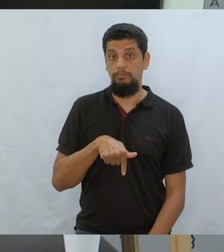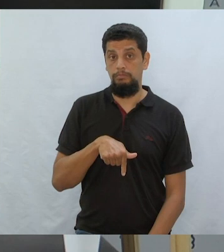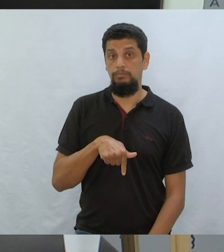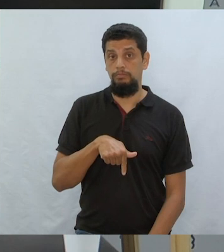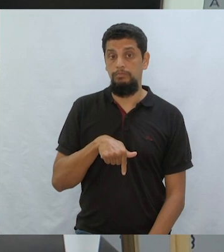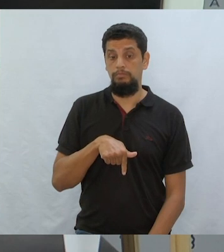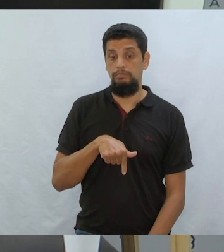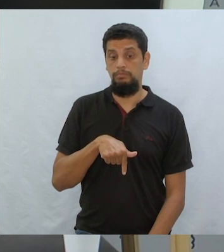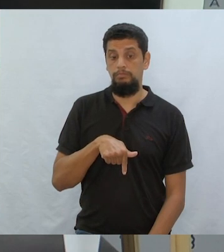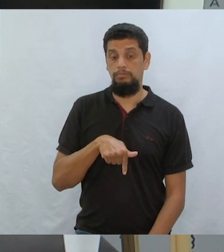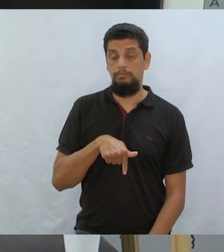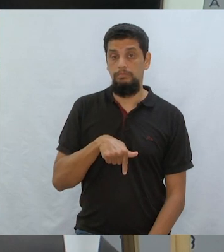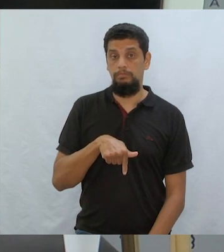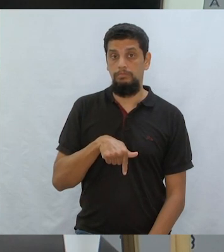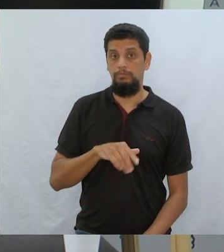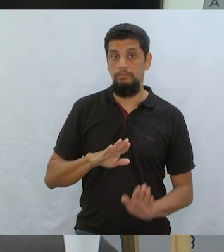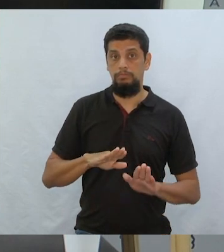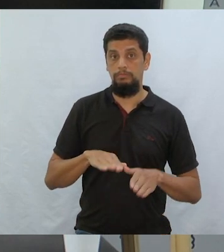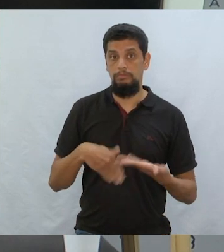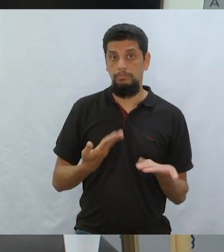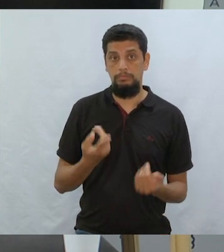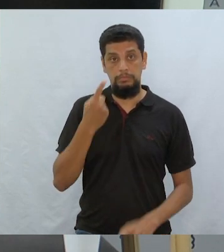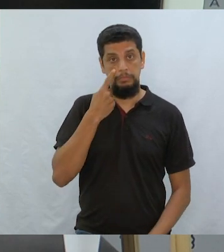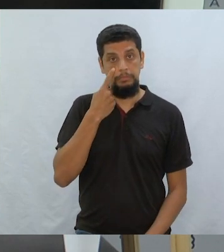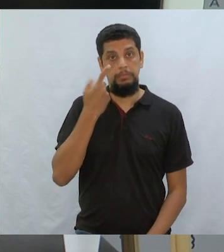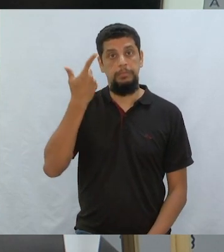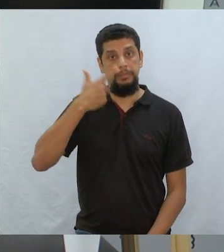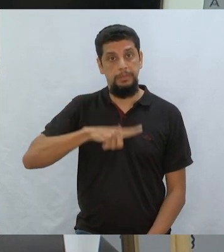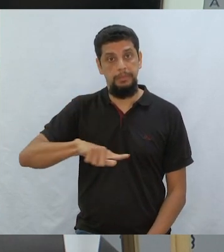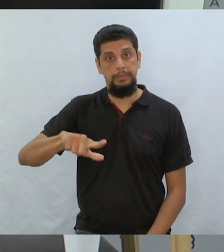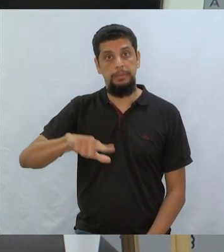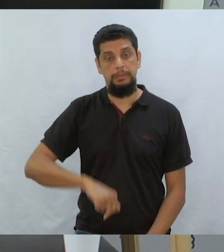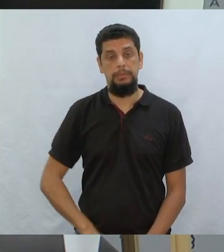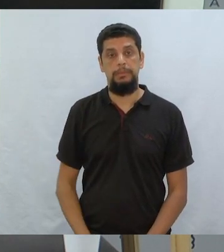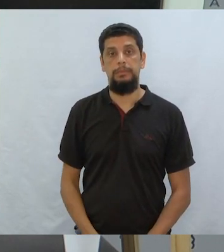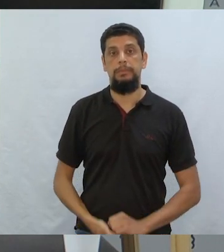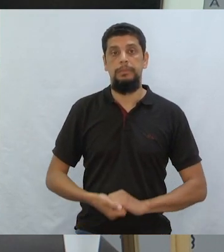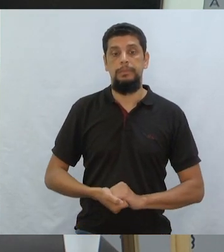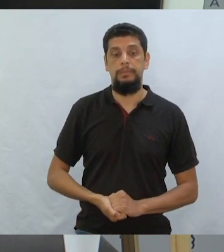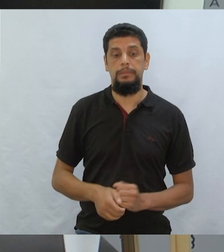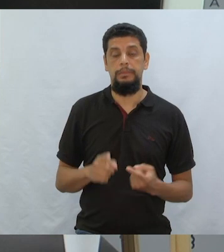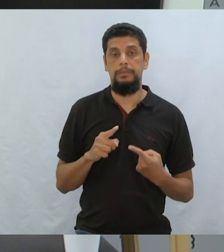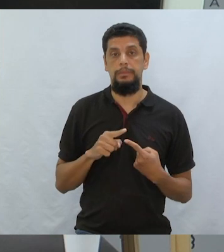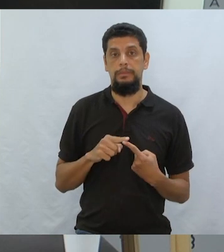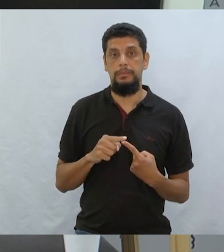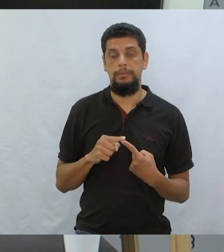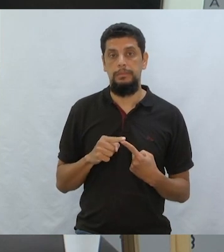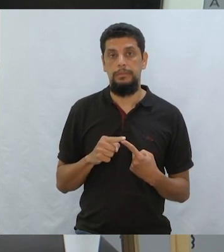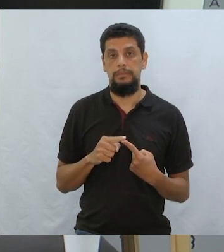5, 6, 7. Então, vamos conferir novamente aqui.